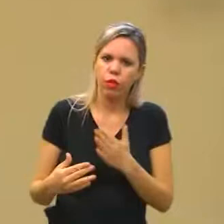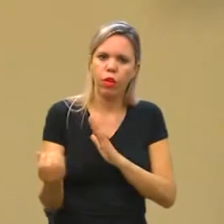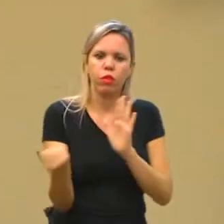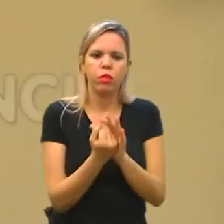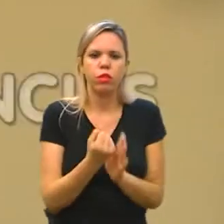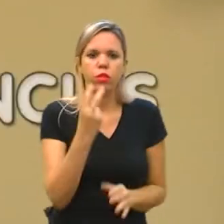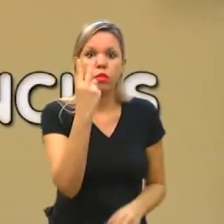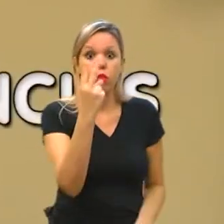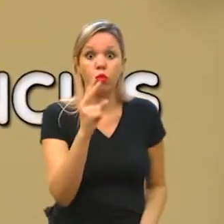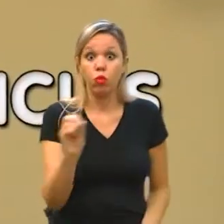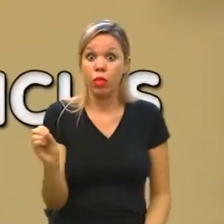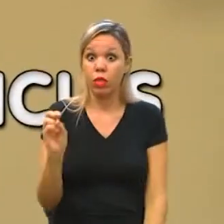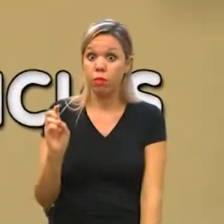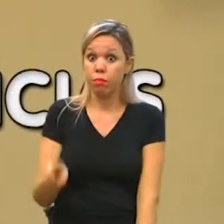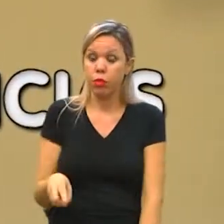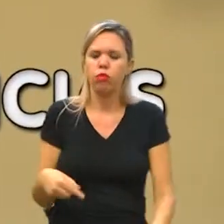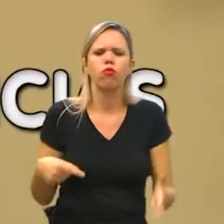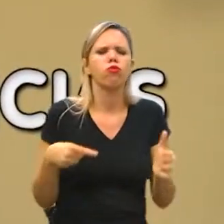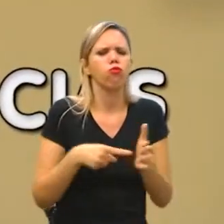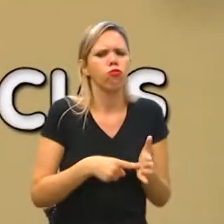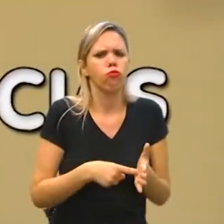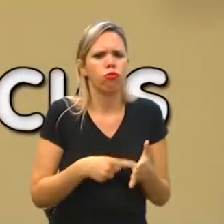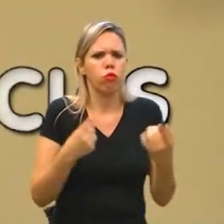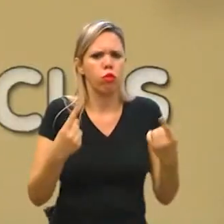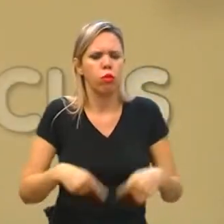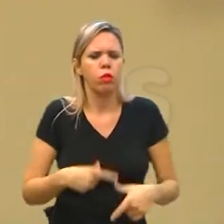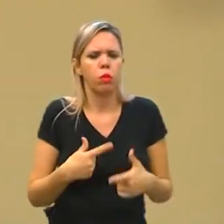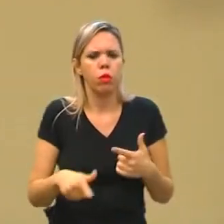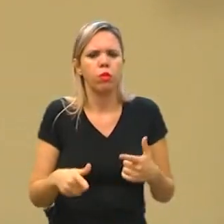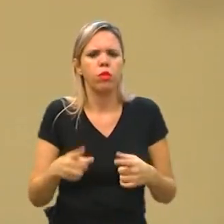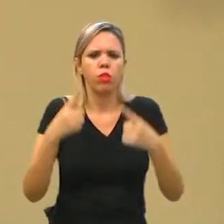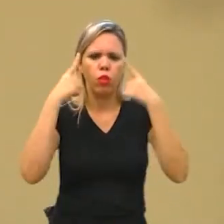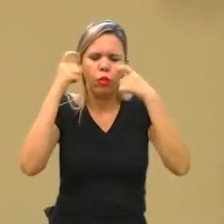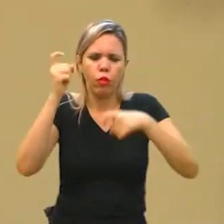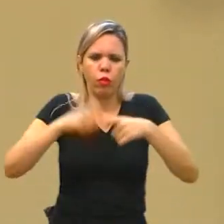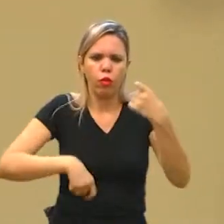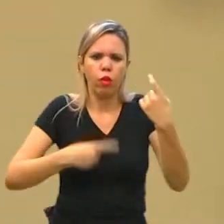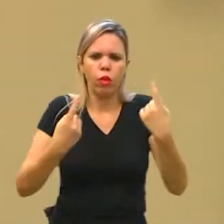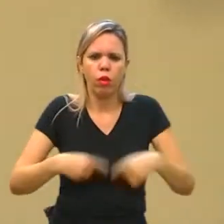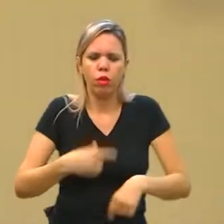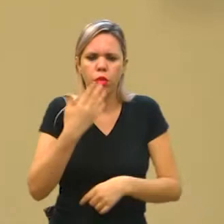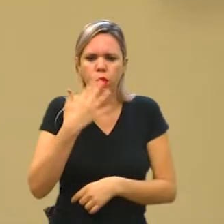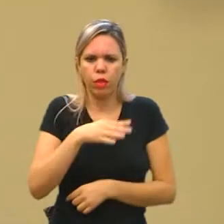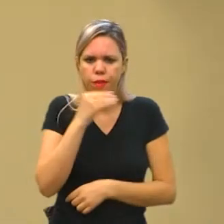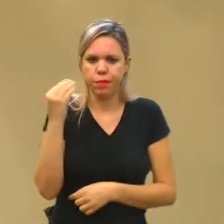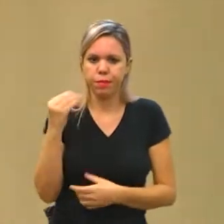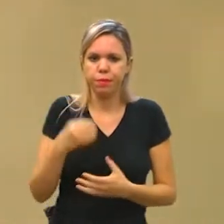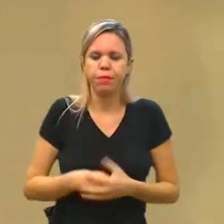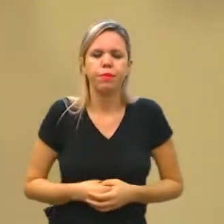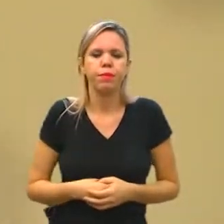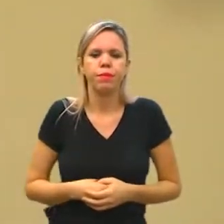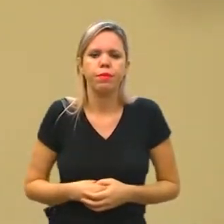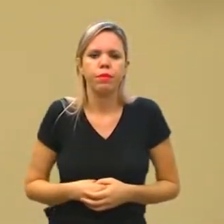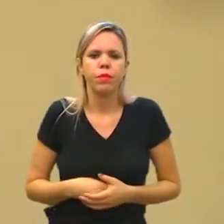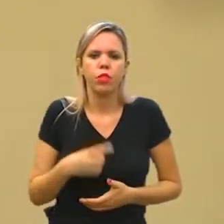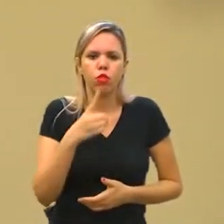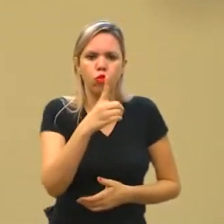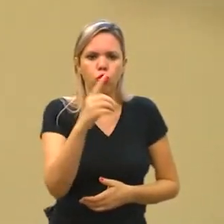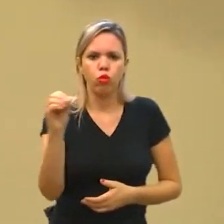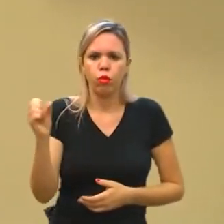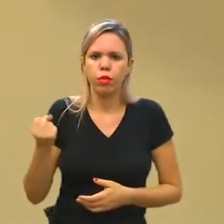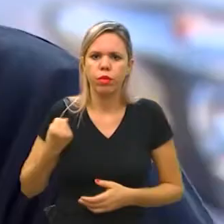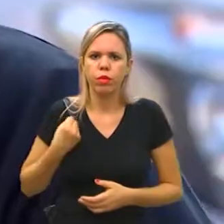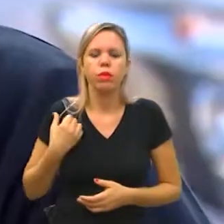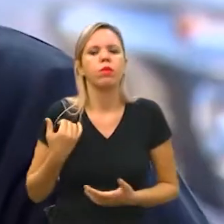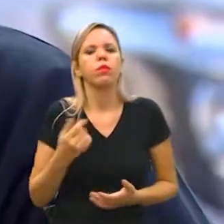2019, foram registradas mais de 200 mil denúncias de violência sexual contra crianças e adolescentes no